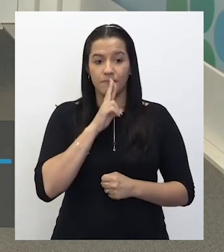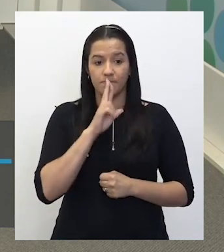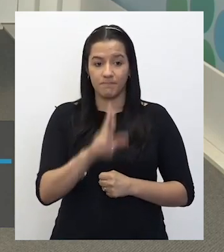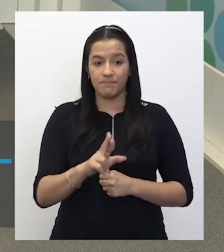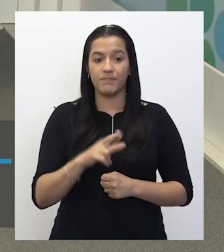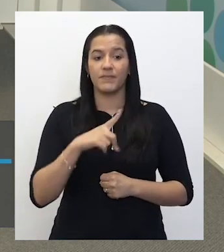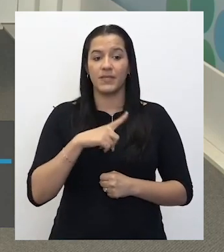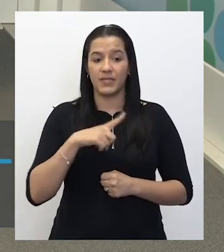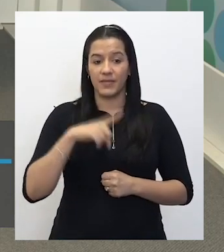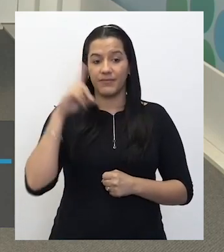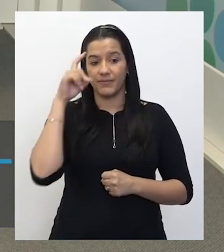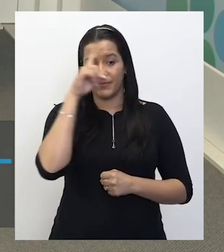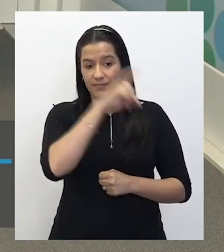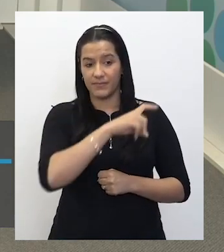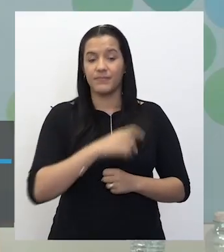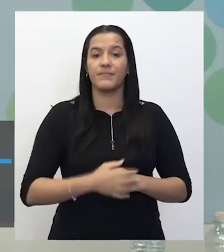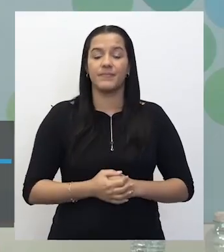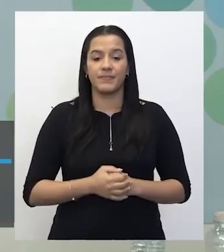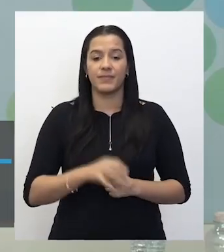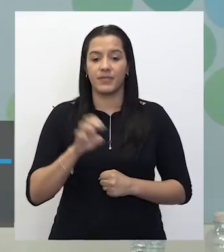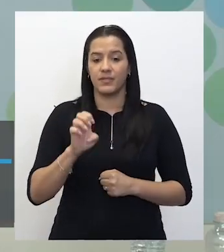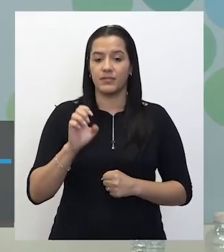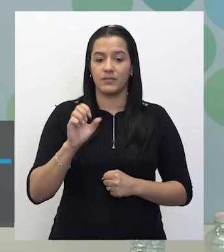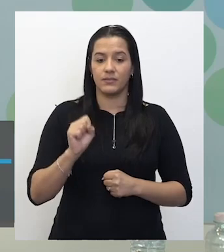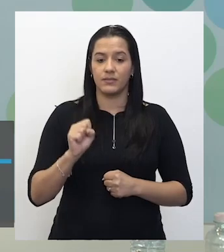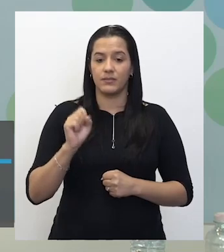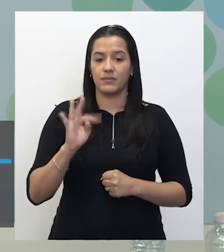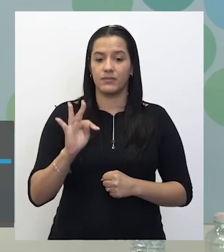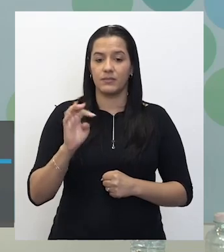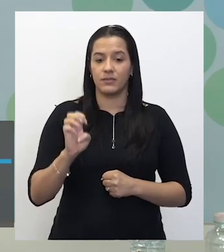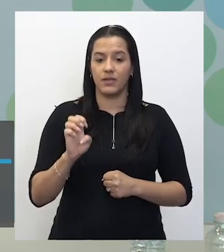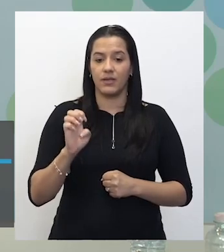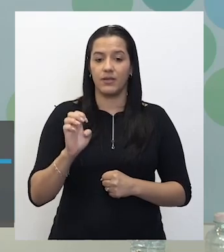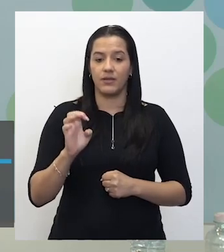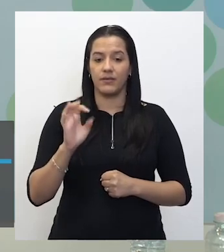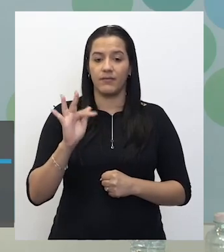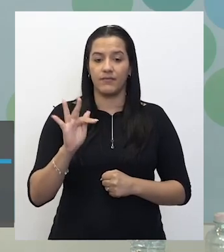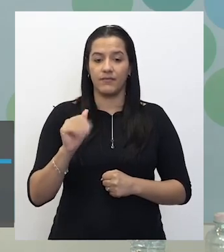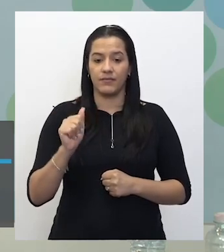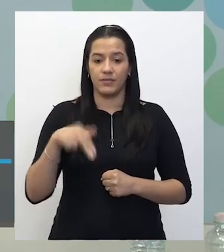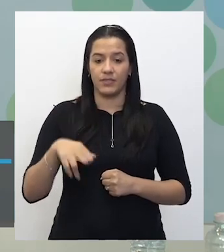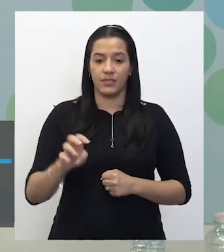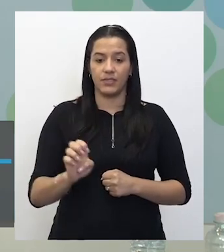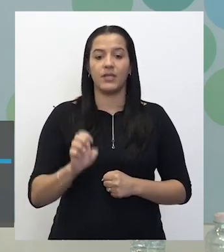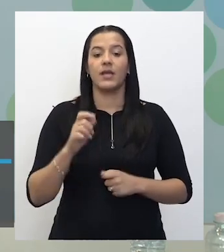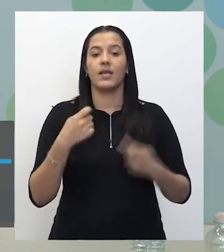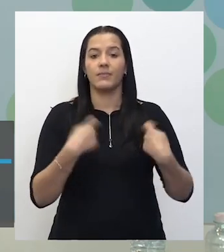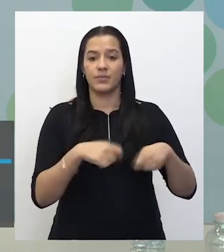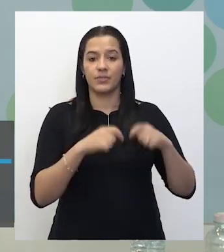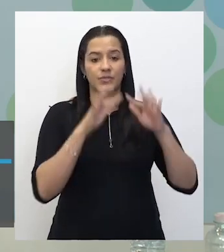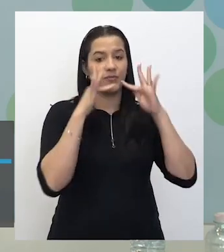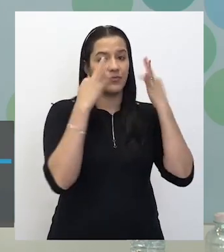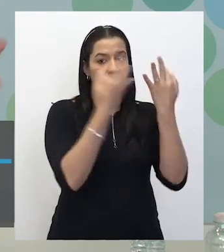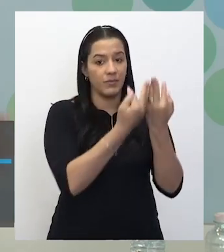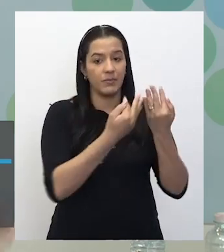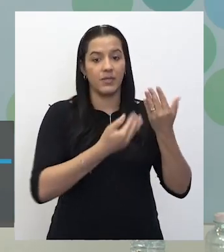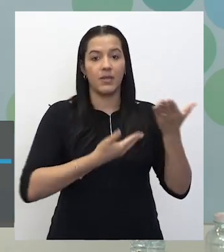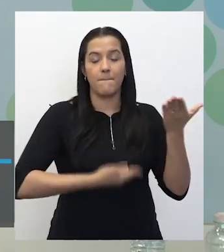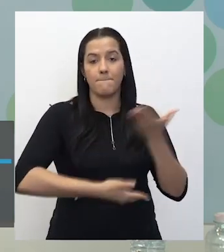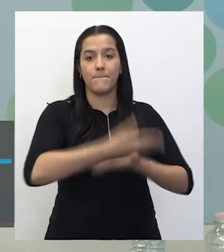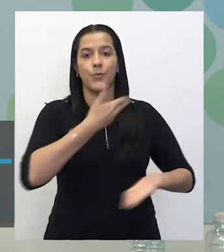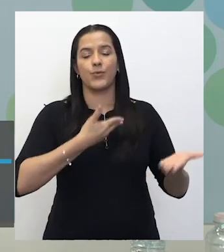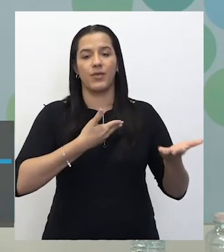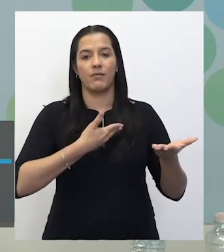situação bem difícil, né, Stephanie? Ela disse que teve que trocar de família. Ela mudou de família, né? Nossa. Não sei qual que é o